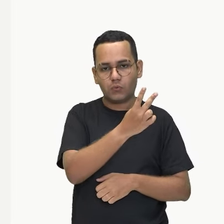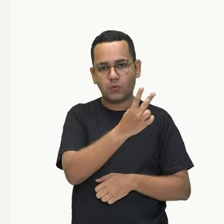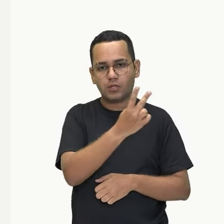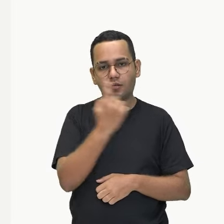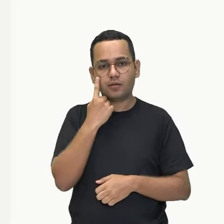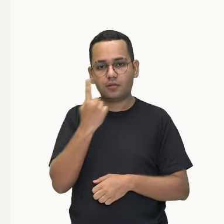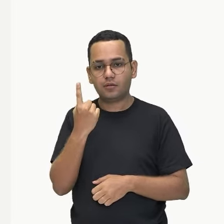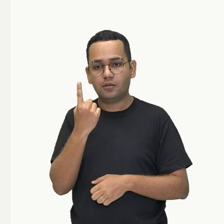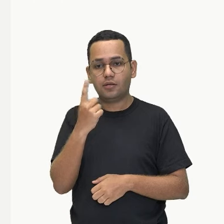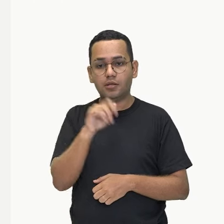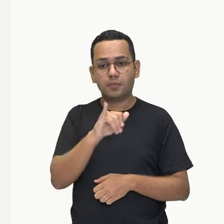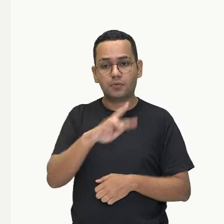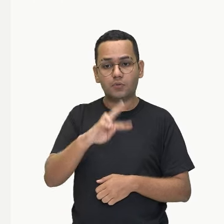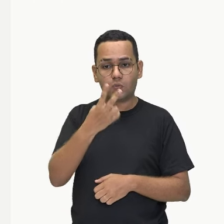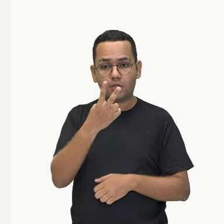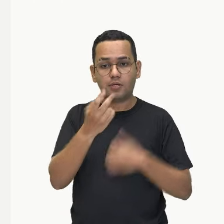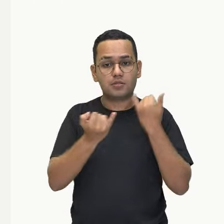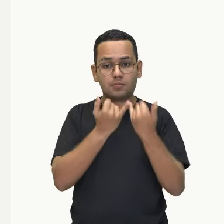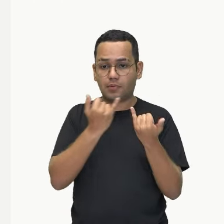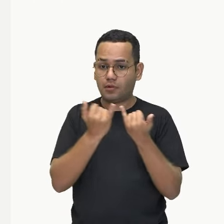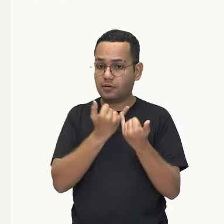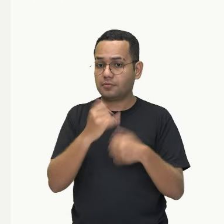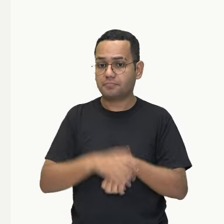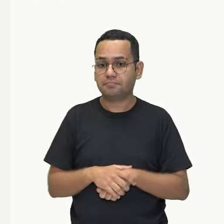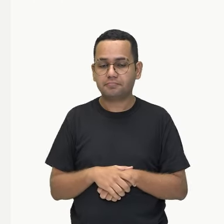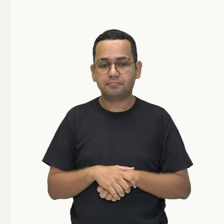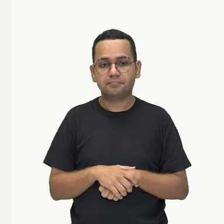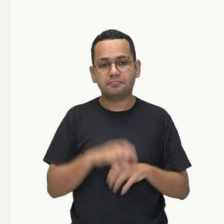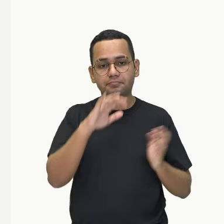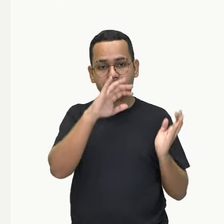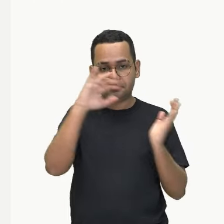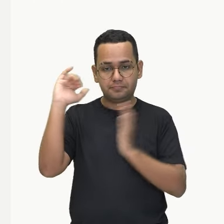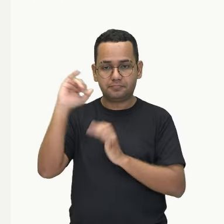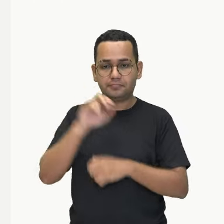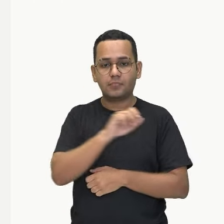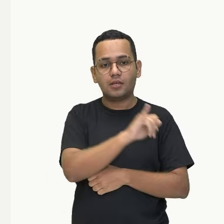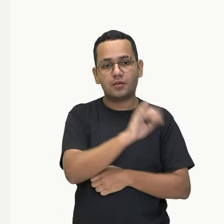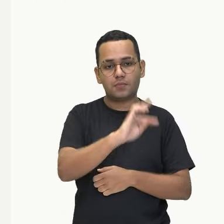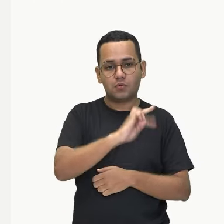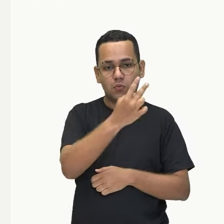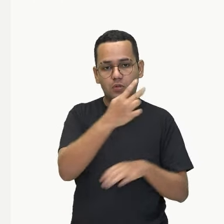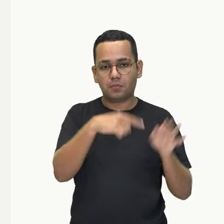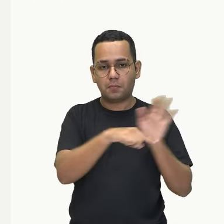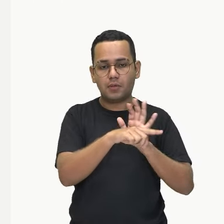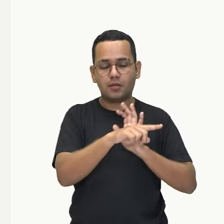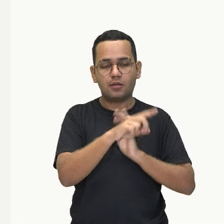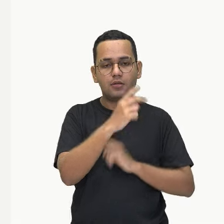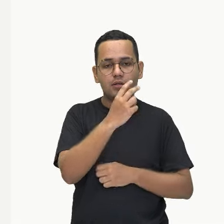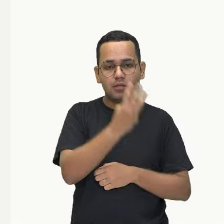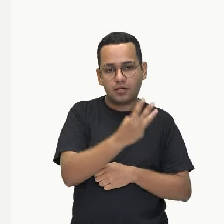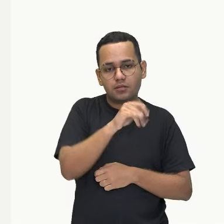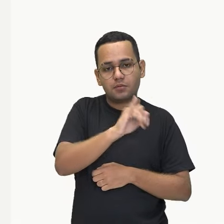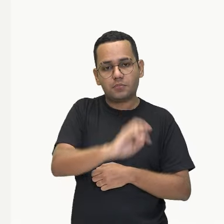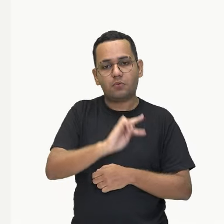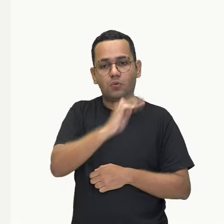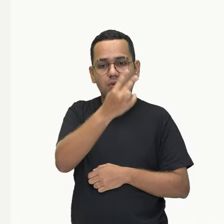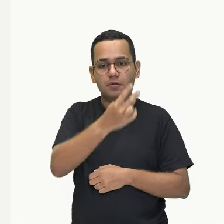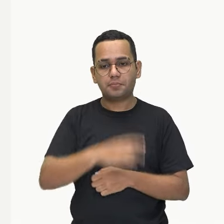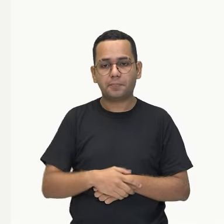quadrado. Somente esses dois são y ao quadrado. Então, y ao quadrado menos 3y ao